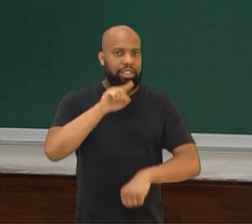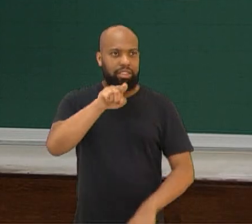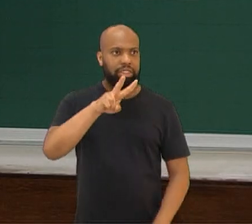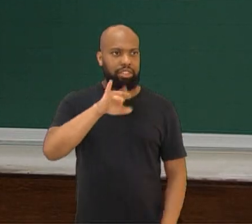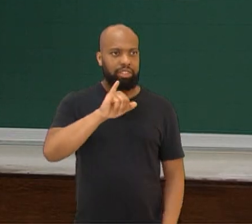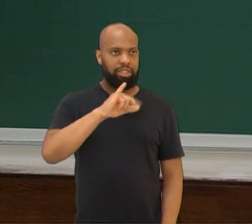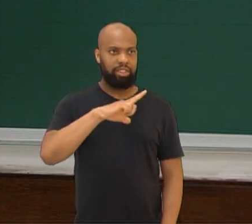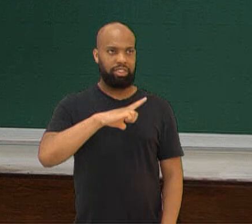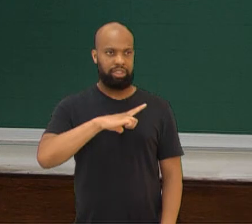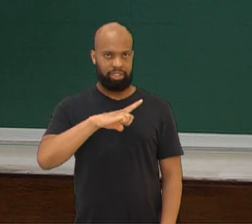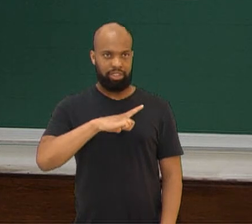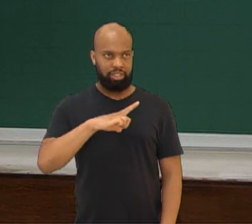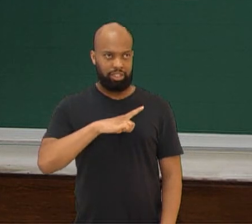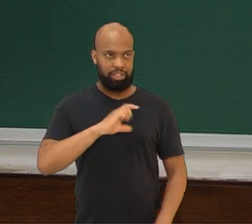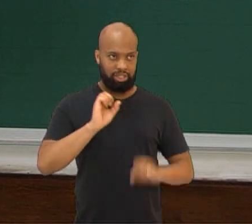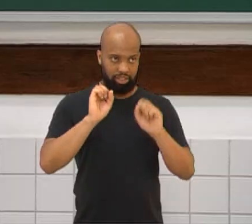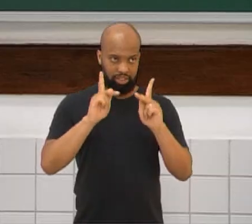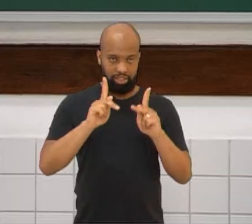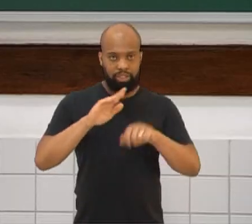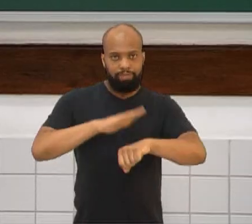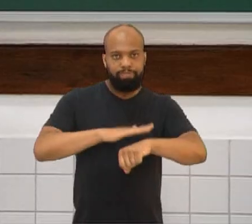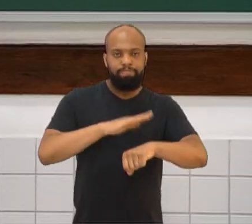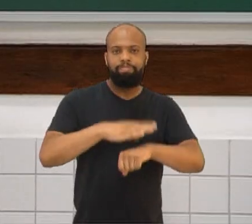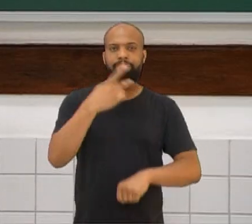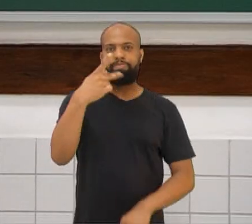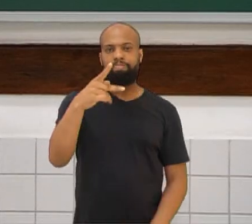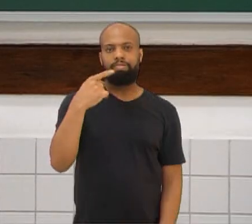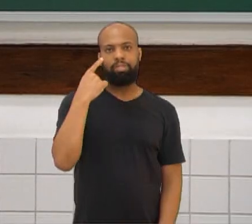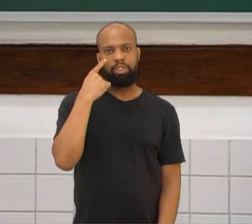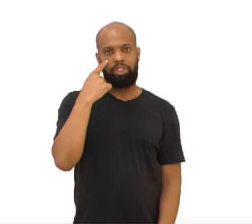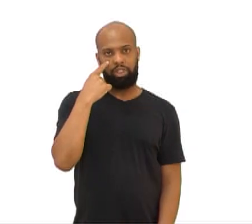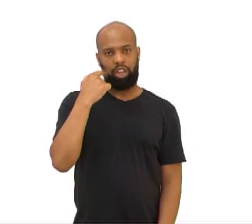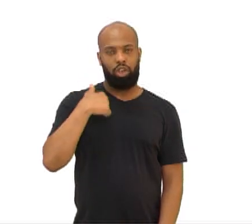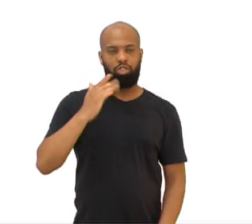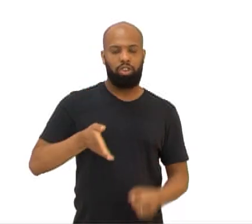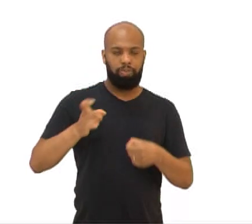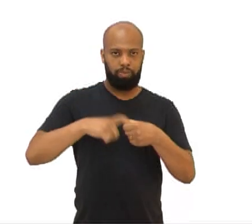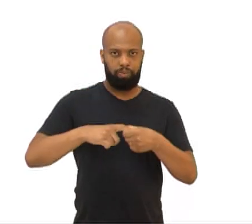menos 1 para x valendo 1. Deixa uns minutinhos e já volto.